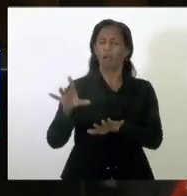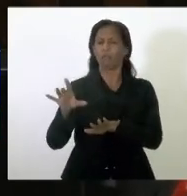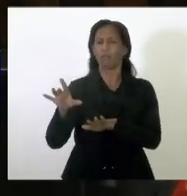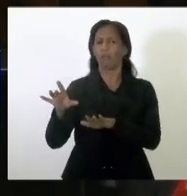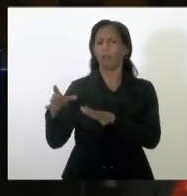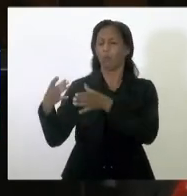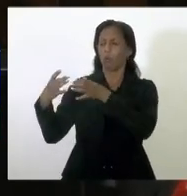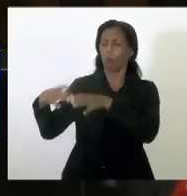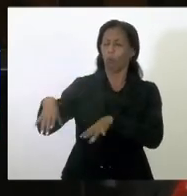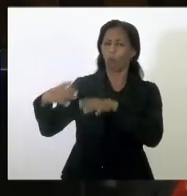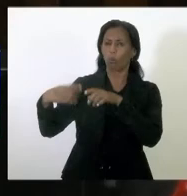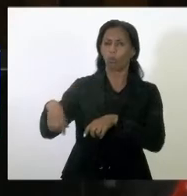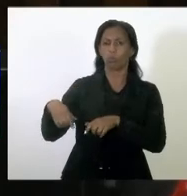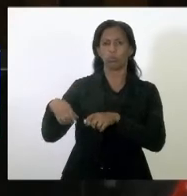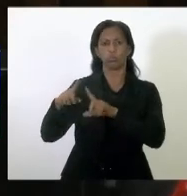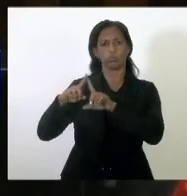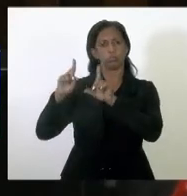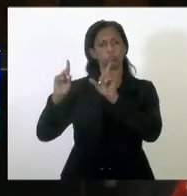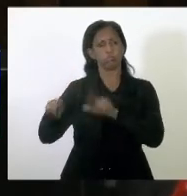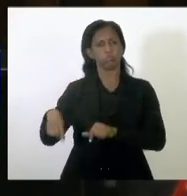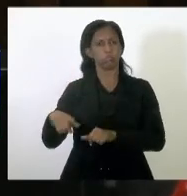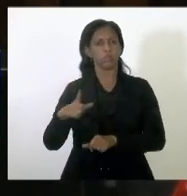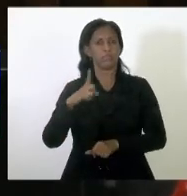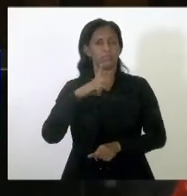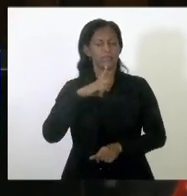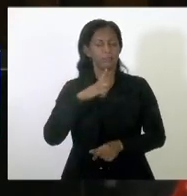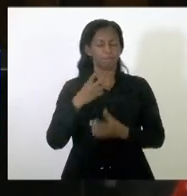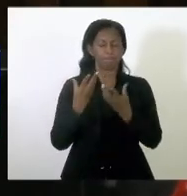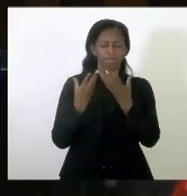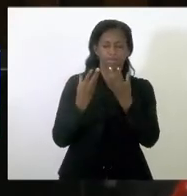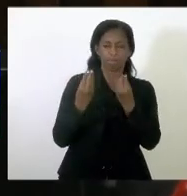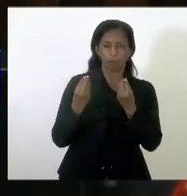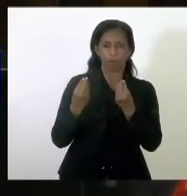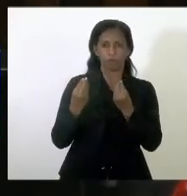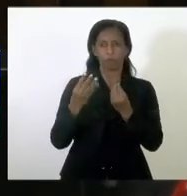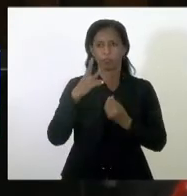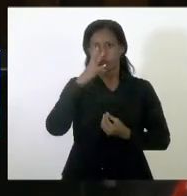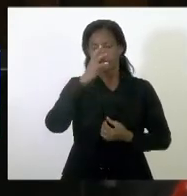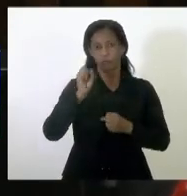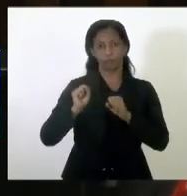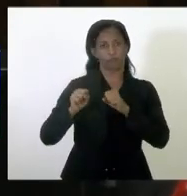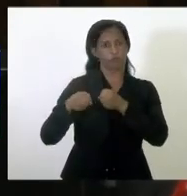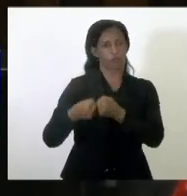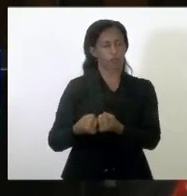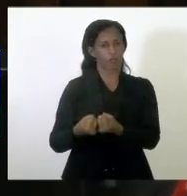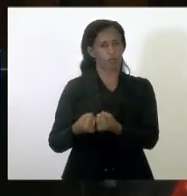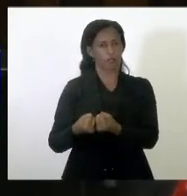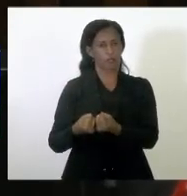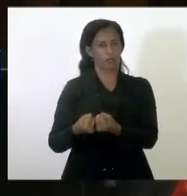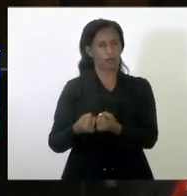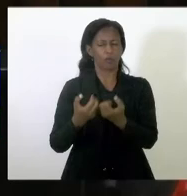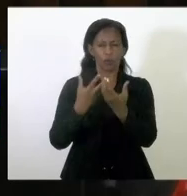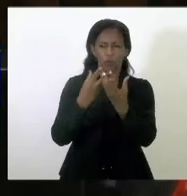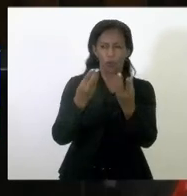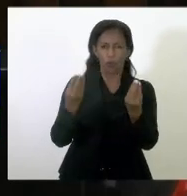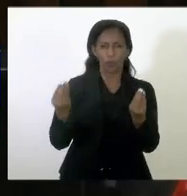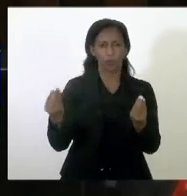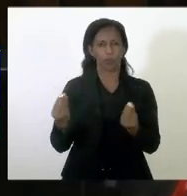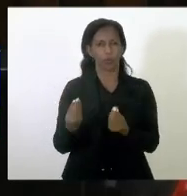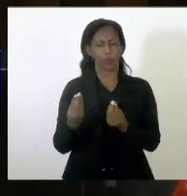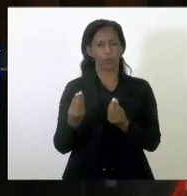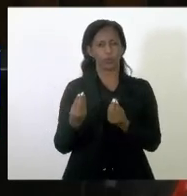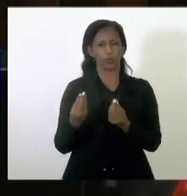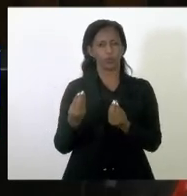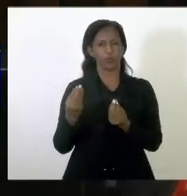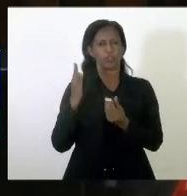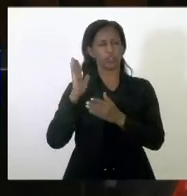público e, felizmente, temos tido muito êxito. Foram inúmeras carreiras que foram contempladas com esse esforço